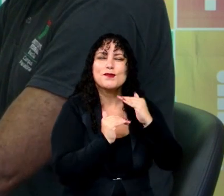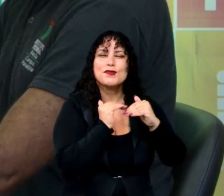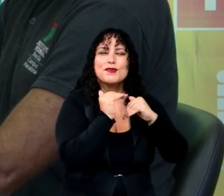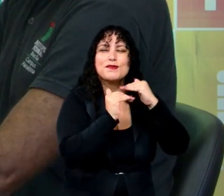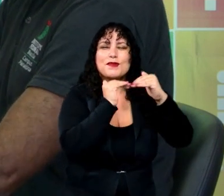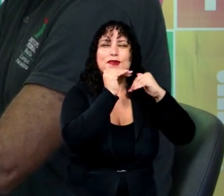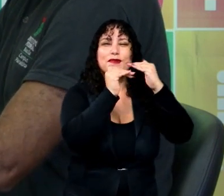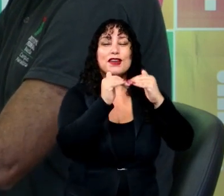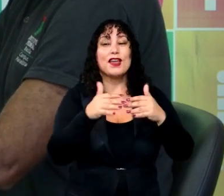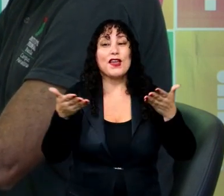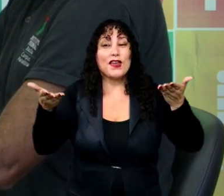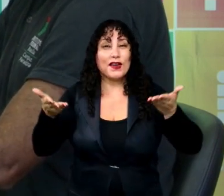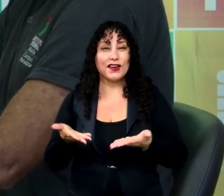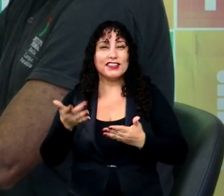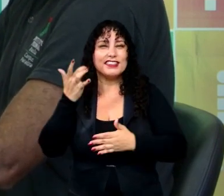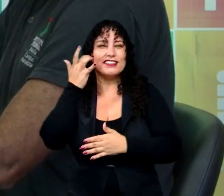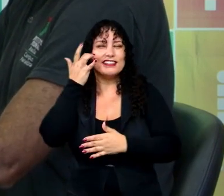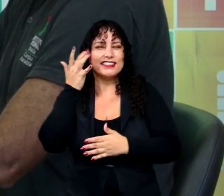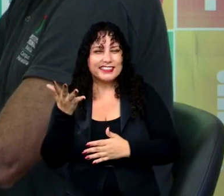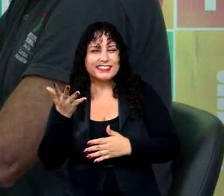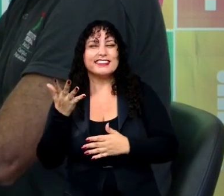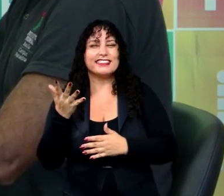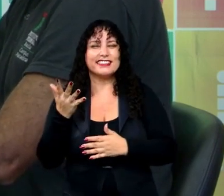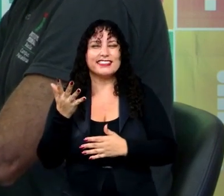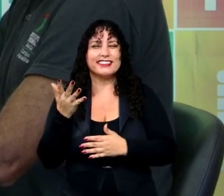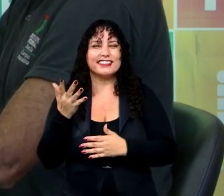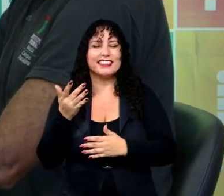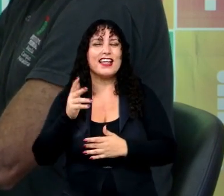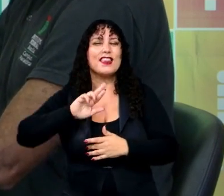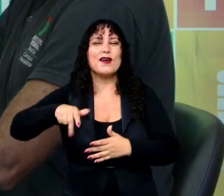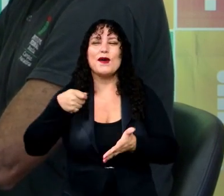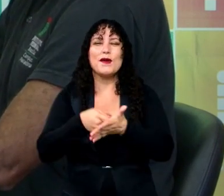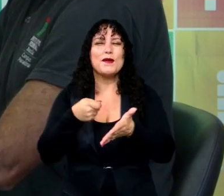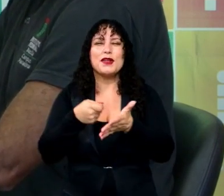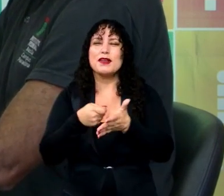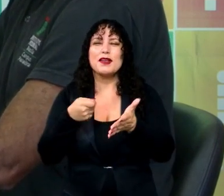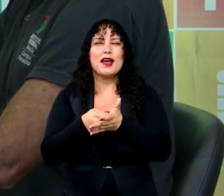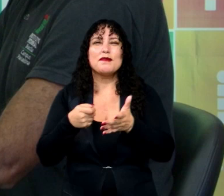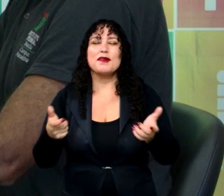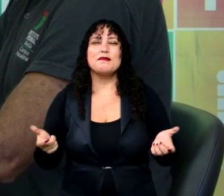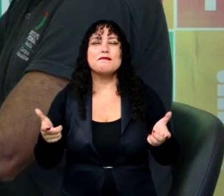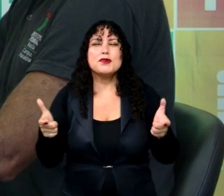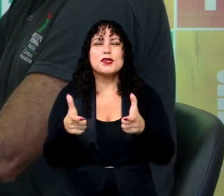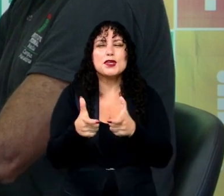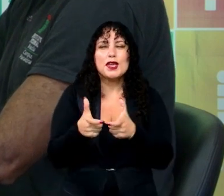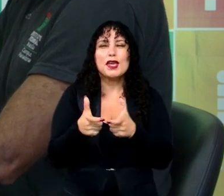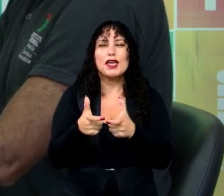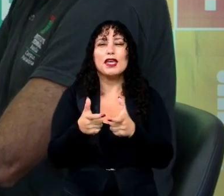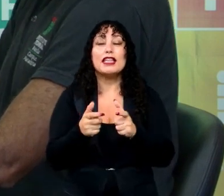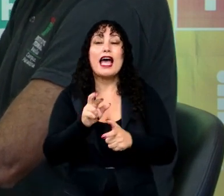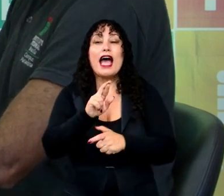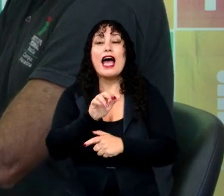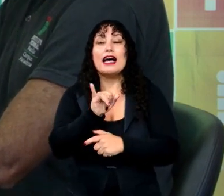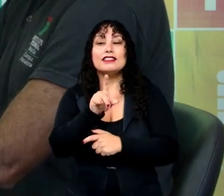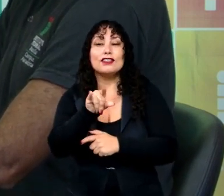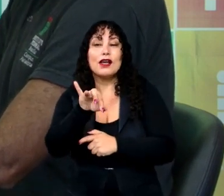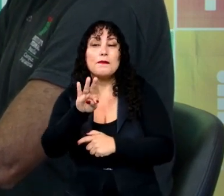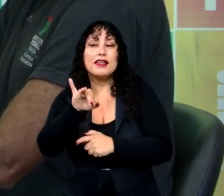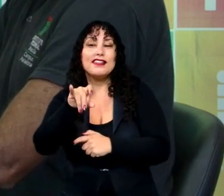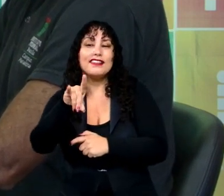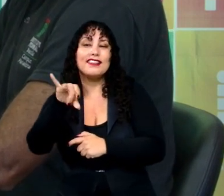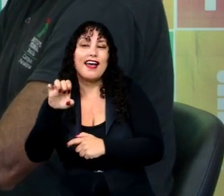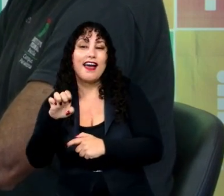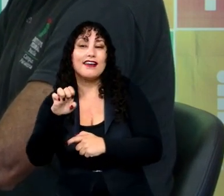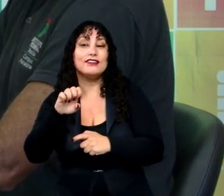e hoje com a rastreabilidade que tá não não não é exigida para pequena produção eh a rastreabilidade é exigida para você exportar